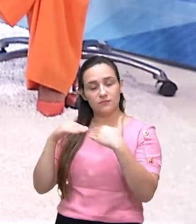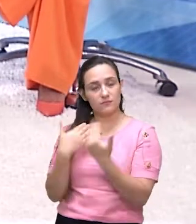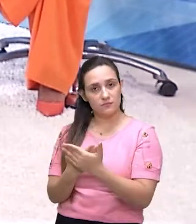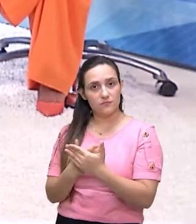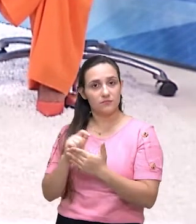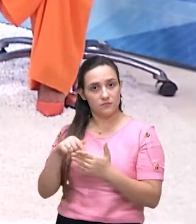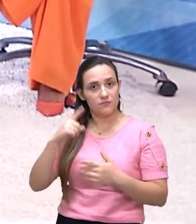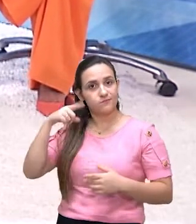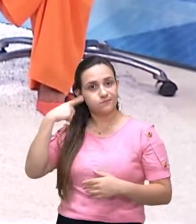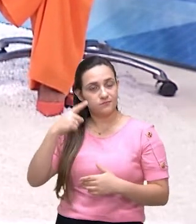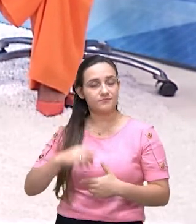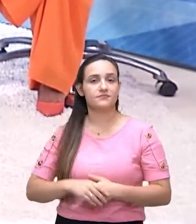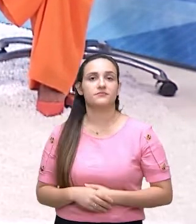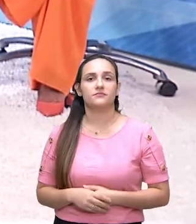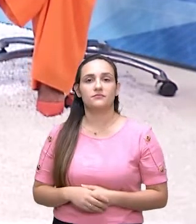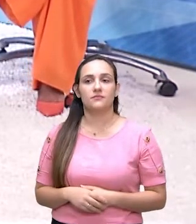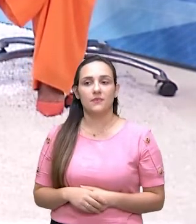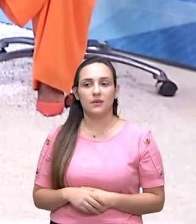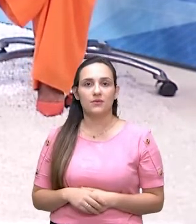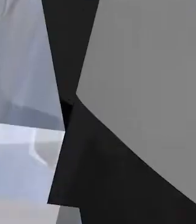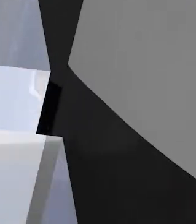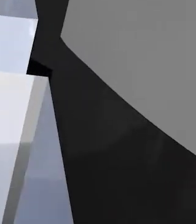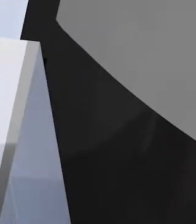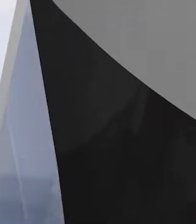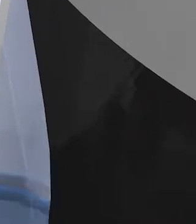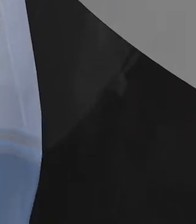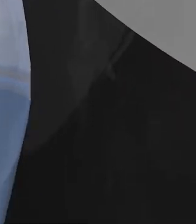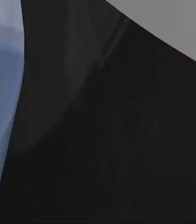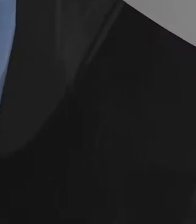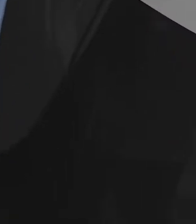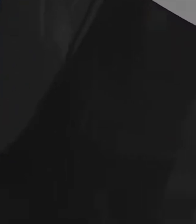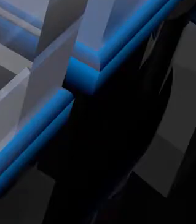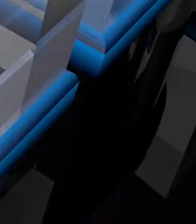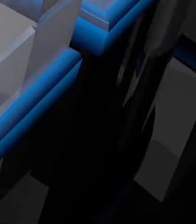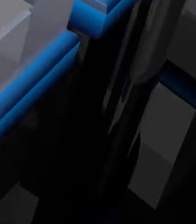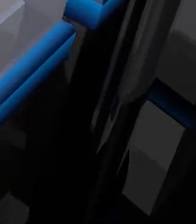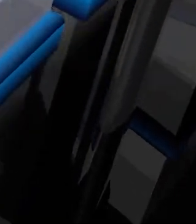ESA nessa construção da advocacia a gente volta já é